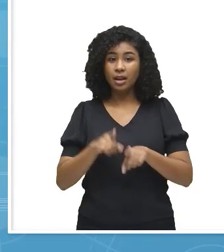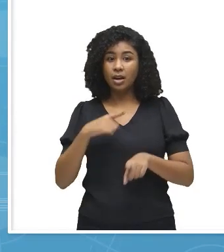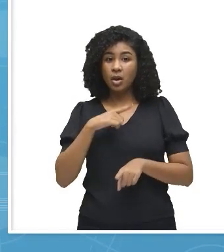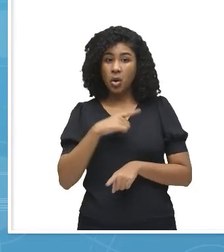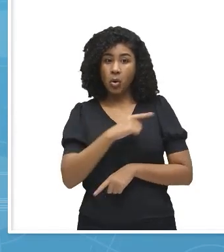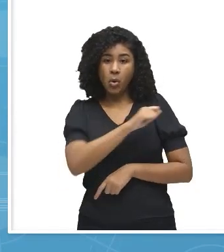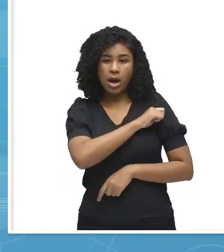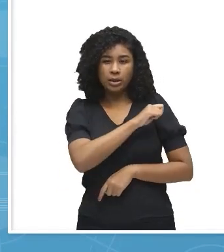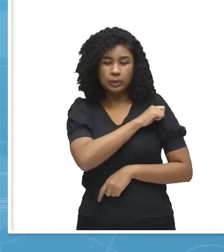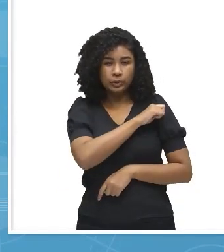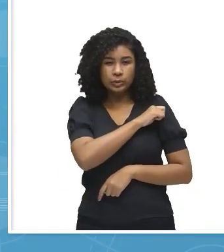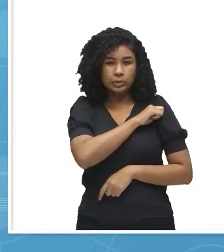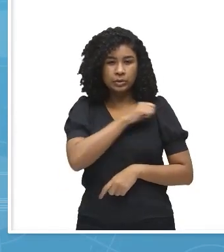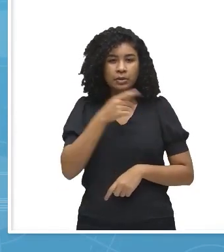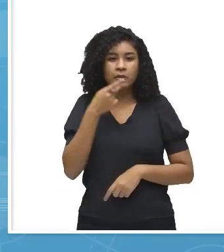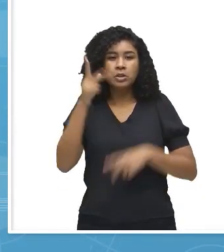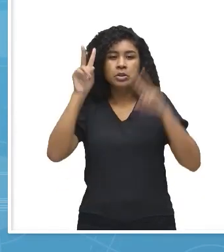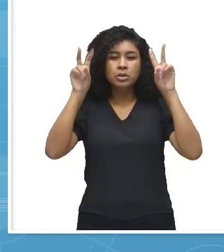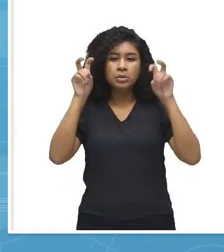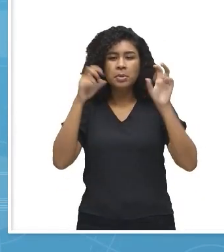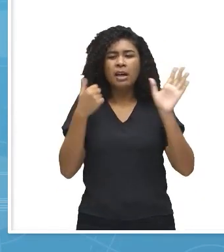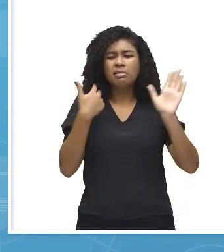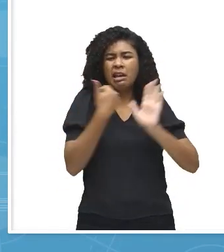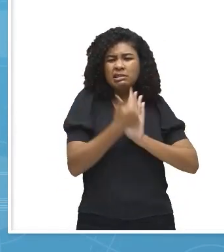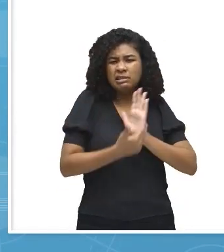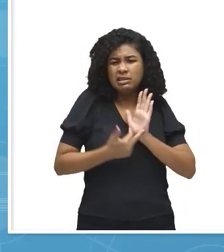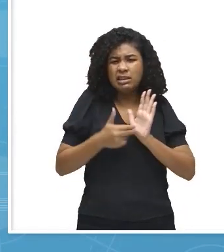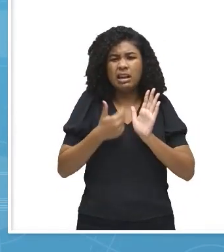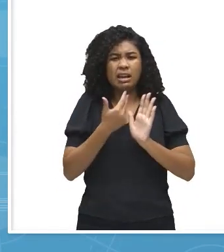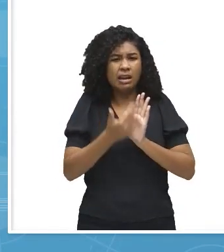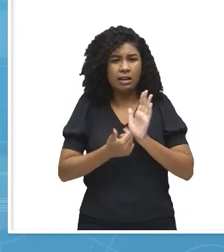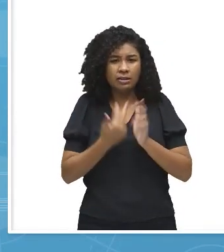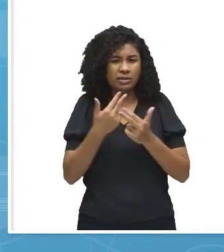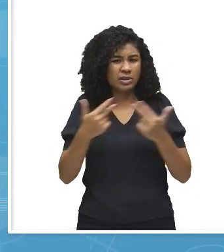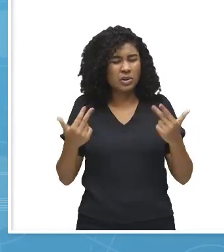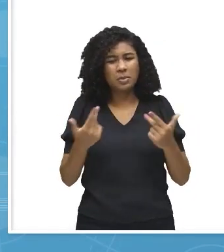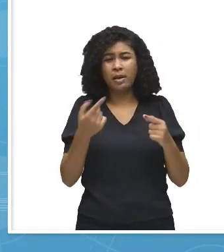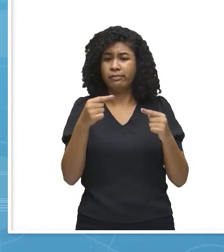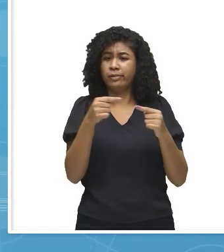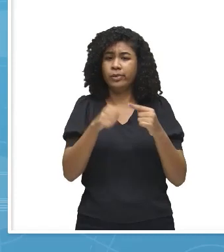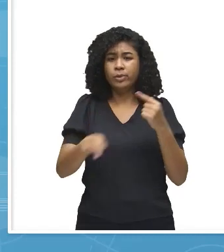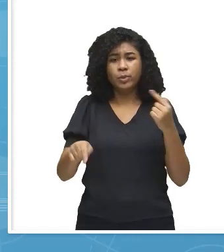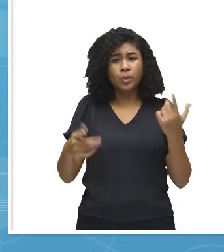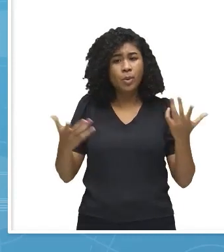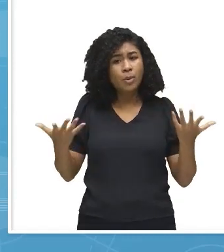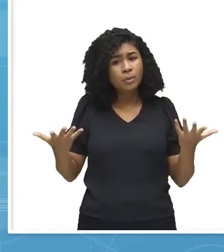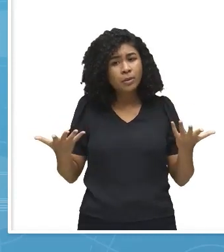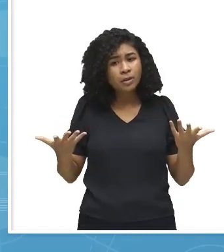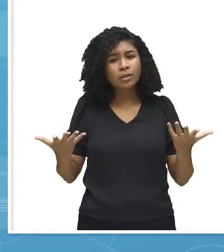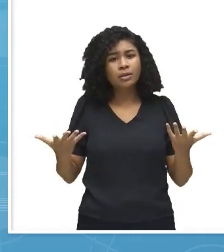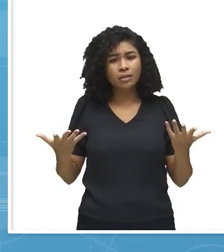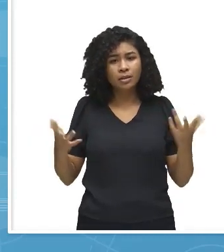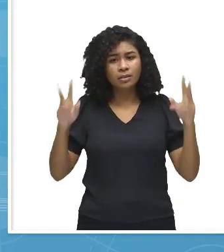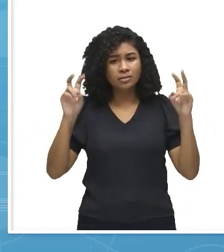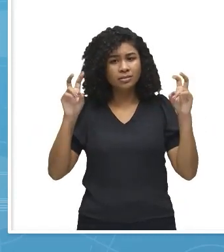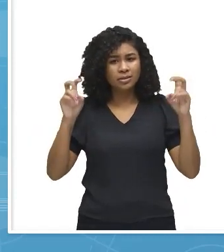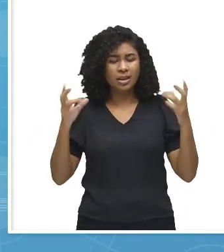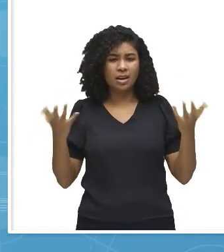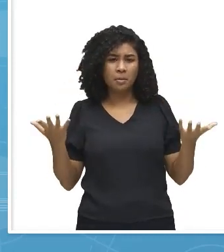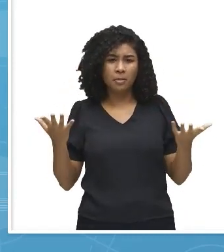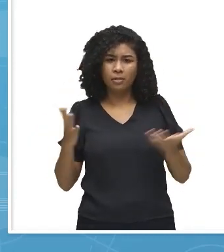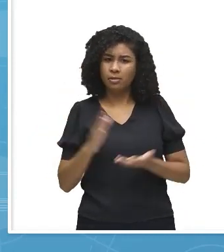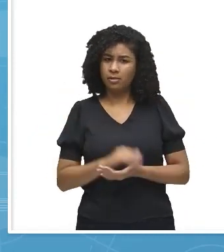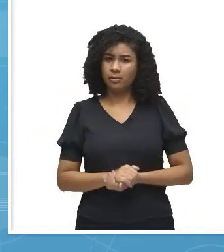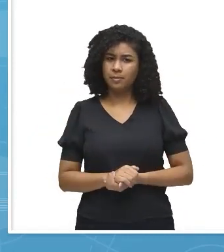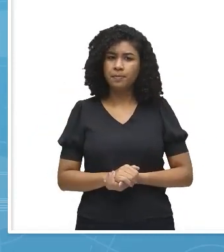né? Esse momento não é para a gente falar de desenho, tá? Então tá colocando aqui um pouco sobre animes, né?